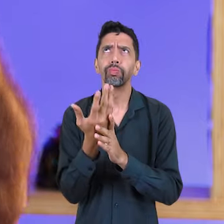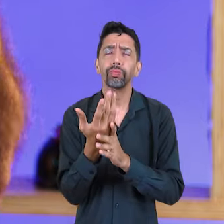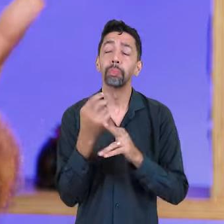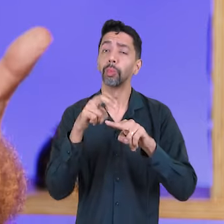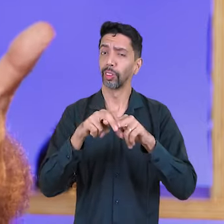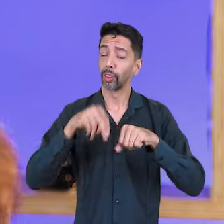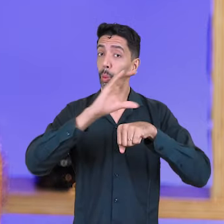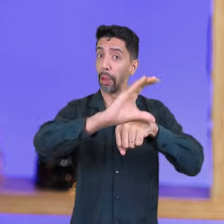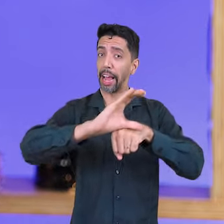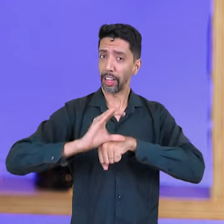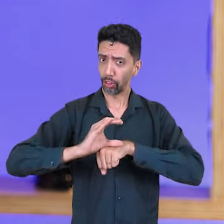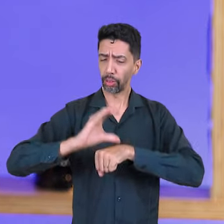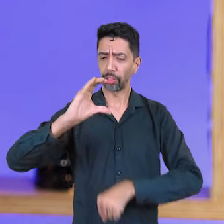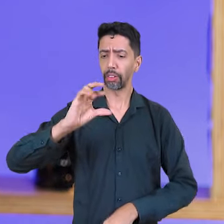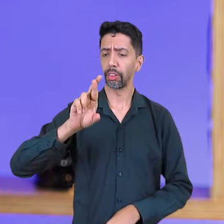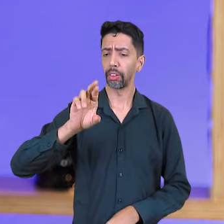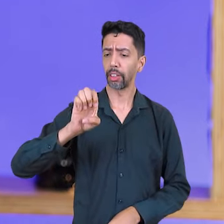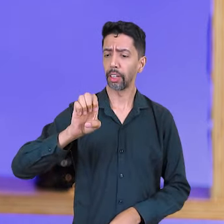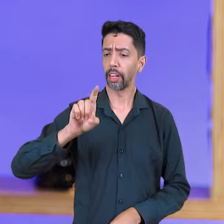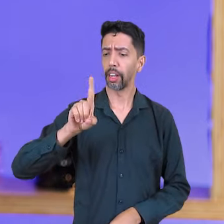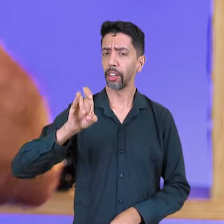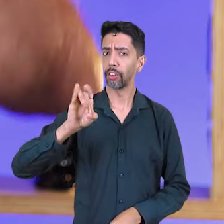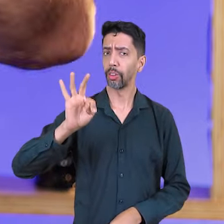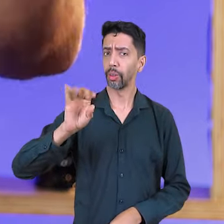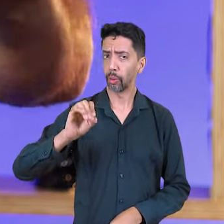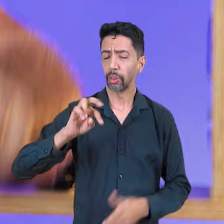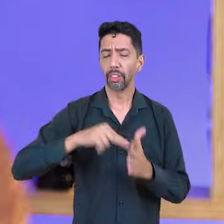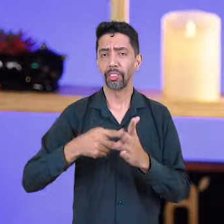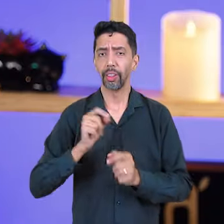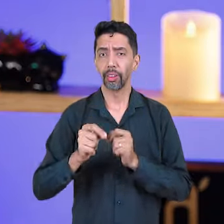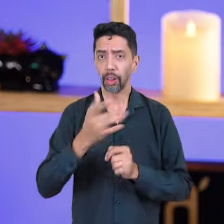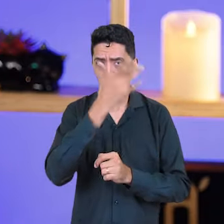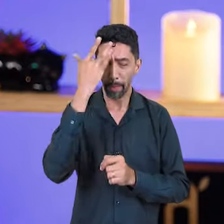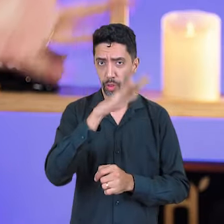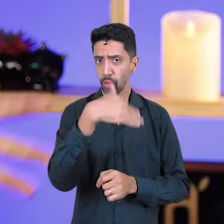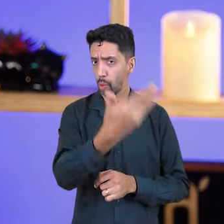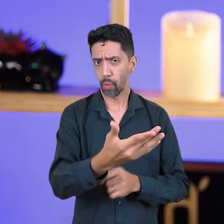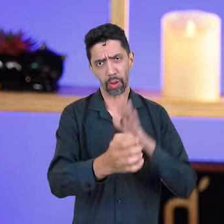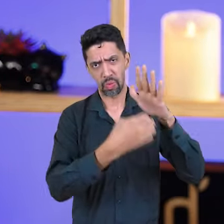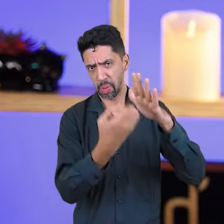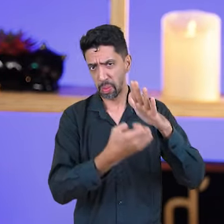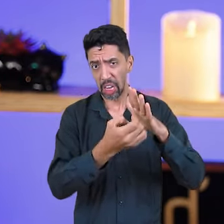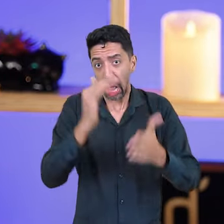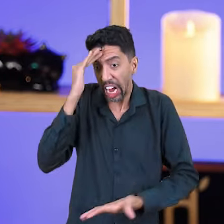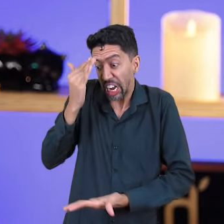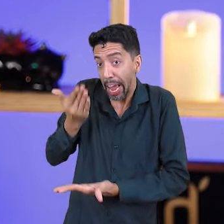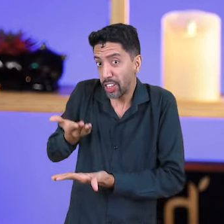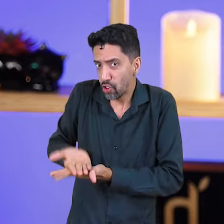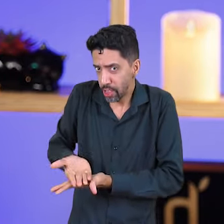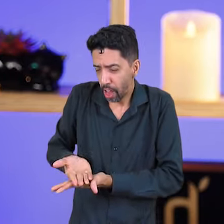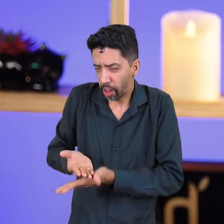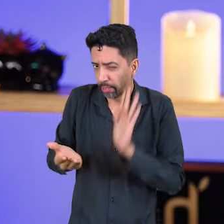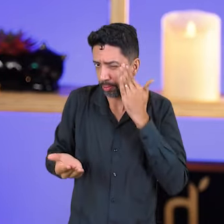um acreditador, alguém acredita na gente. O banco, a financeira, todo mundo quer emprestar dinheiro para